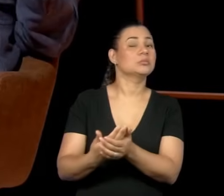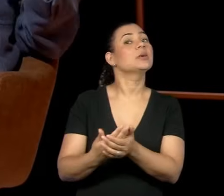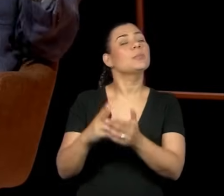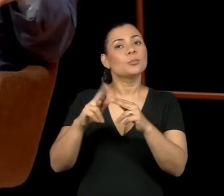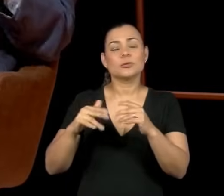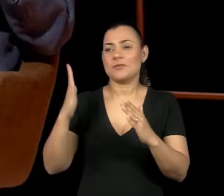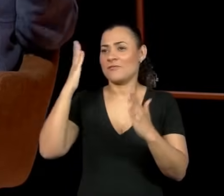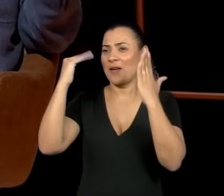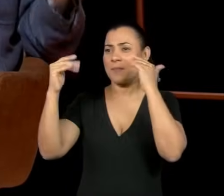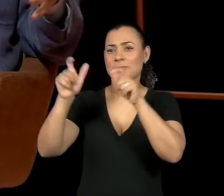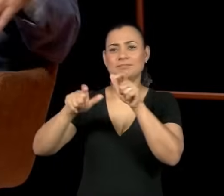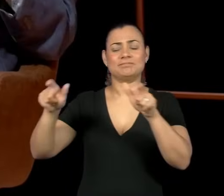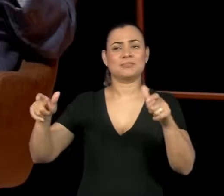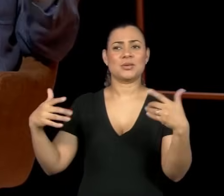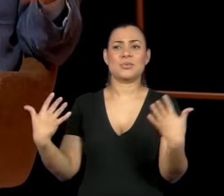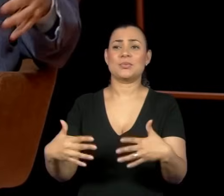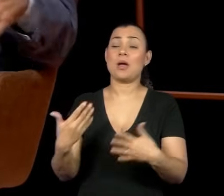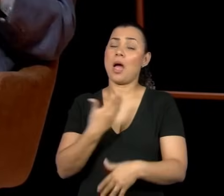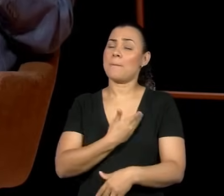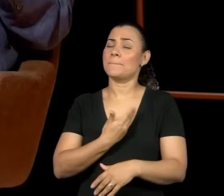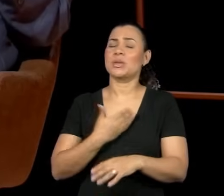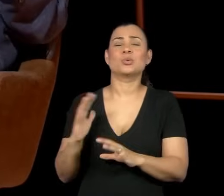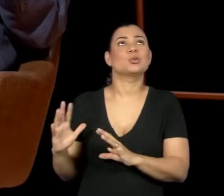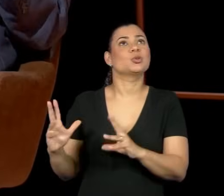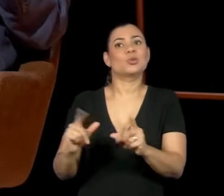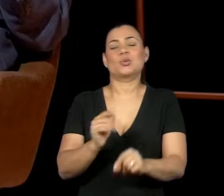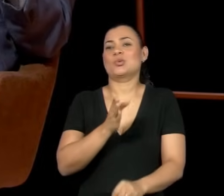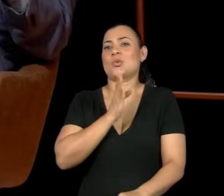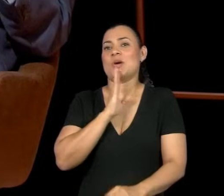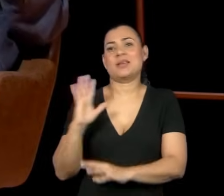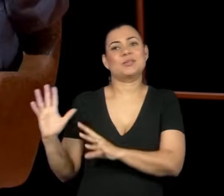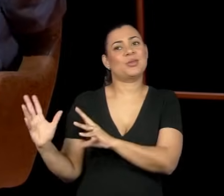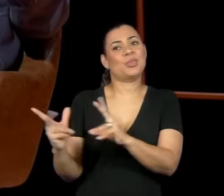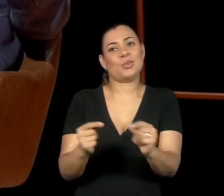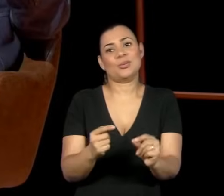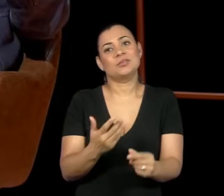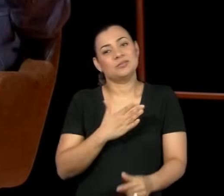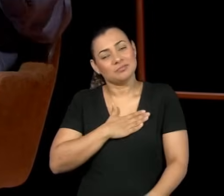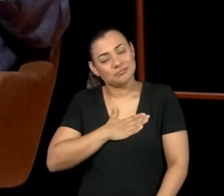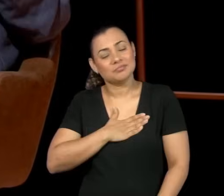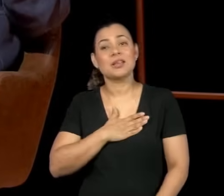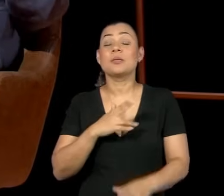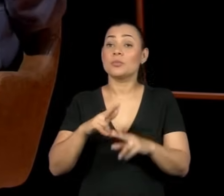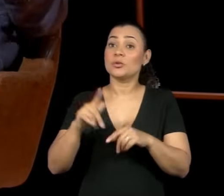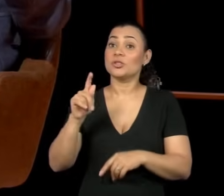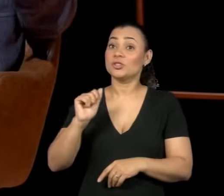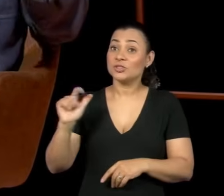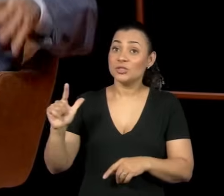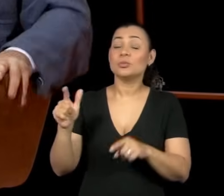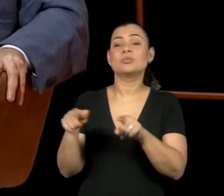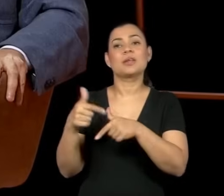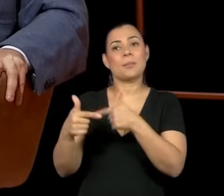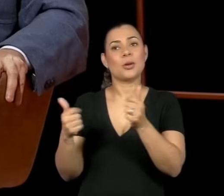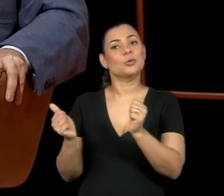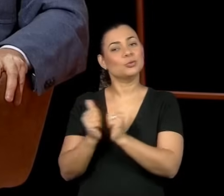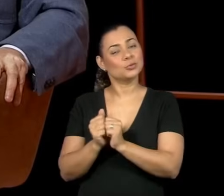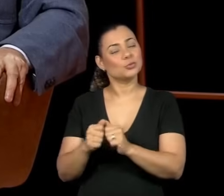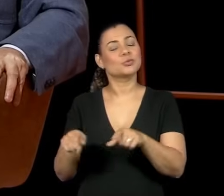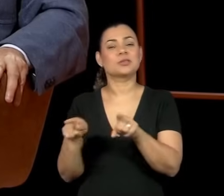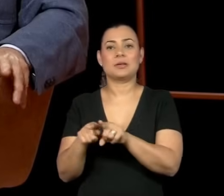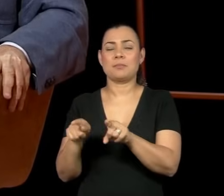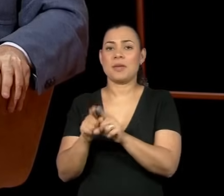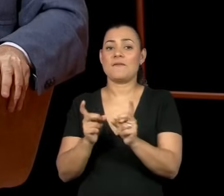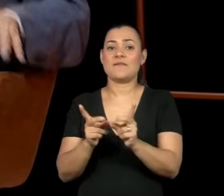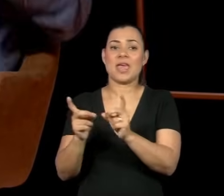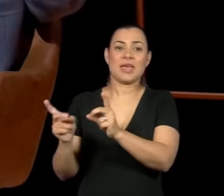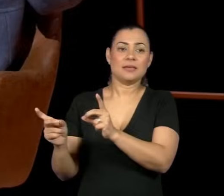né? Eu sou amigo de todos. A Flora do Gil trabalhou com a gente também na venda de